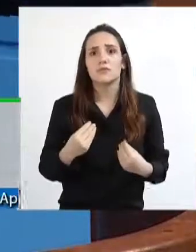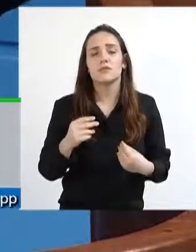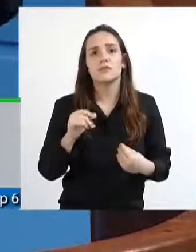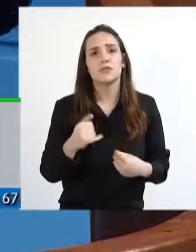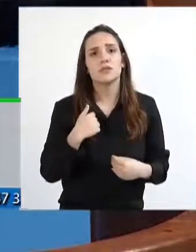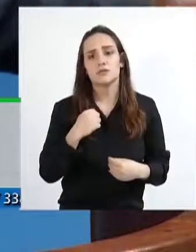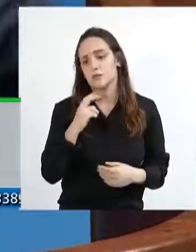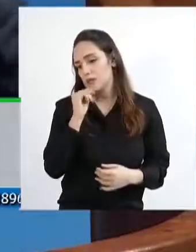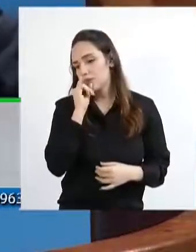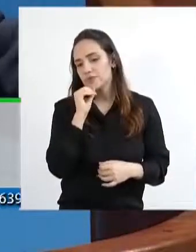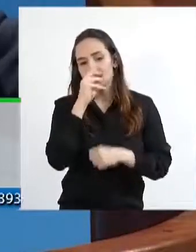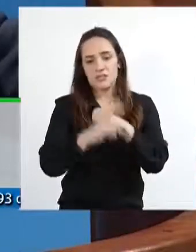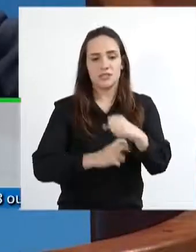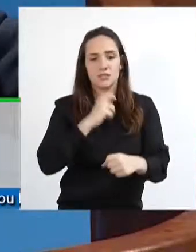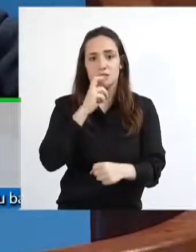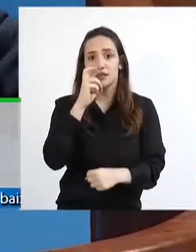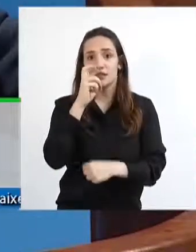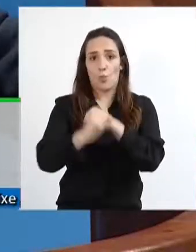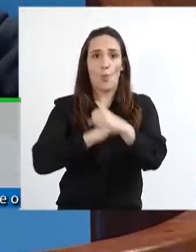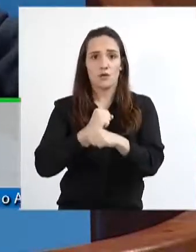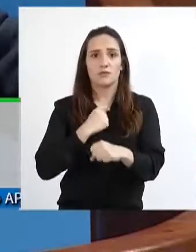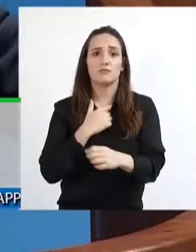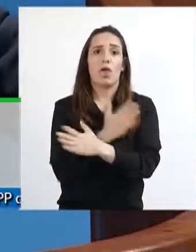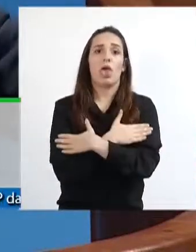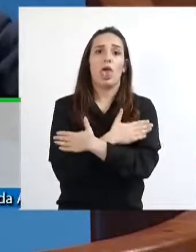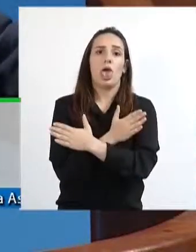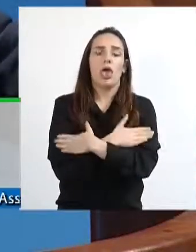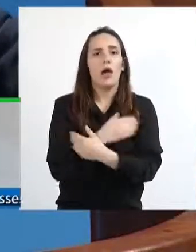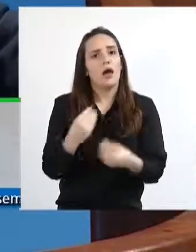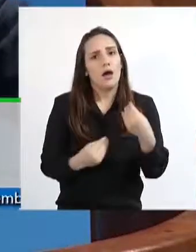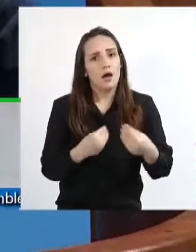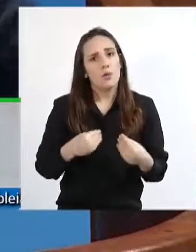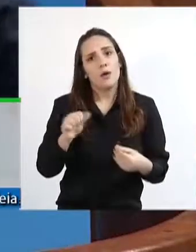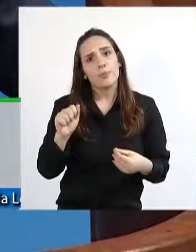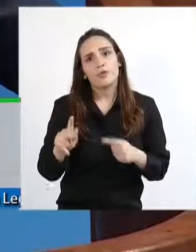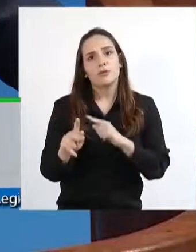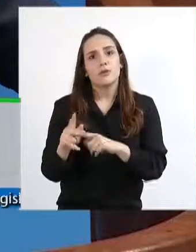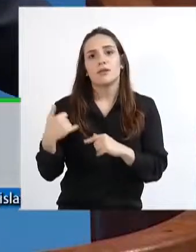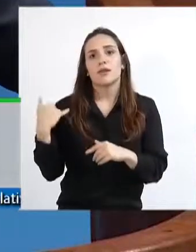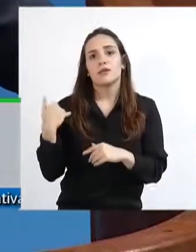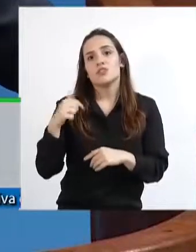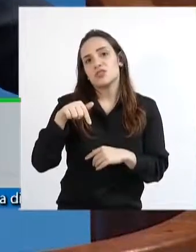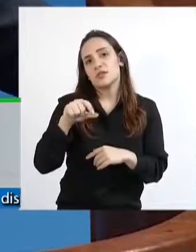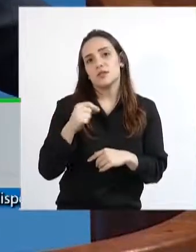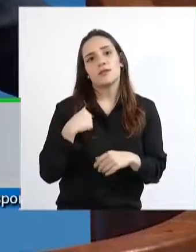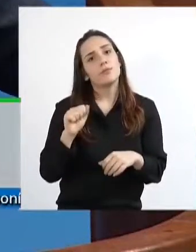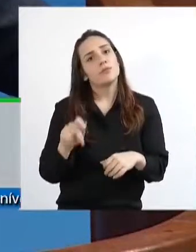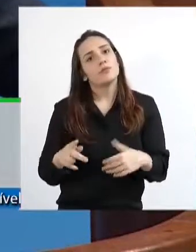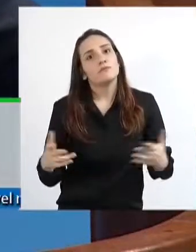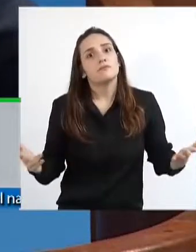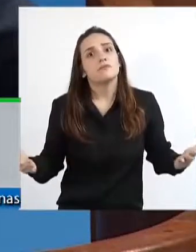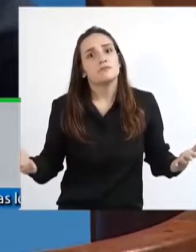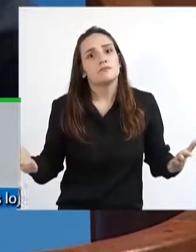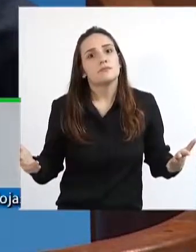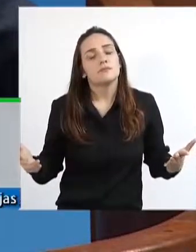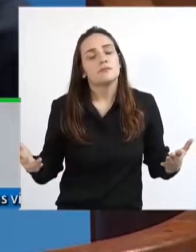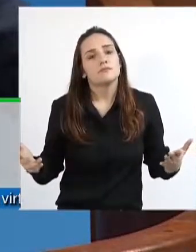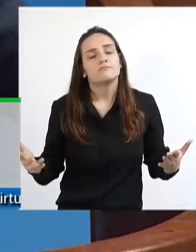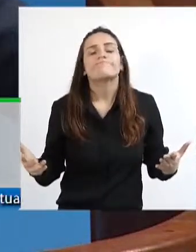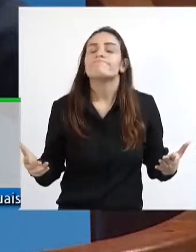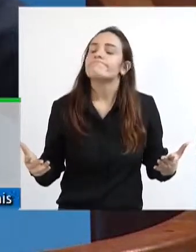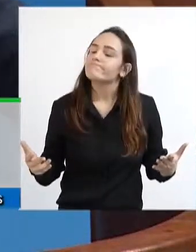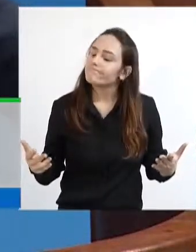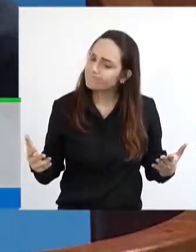ficar 5 anos desempregado, ele vai se aposentar com 70 anos. Então, é